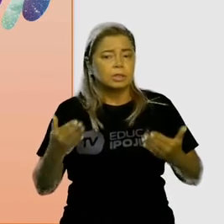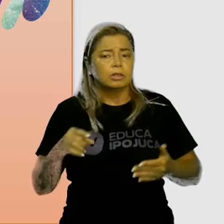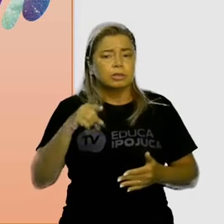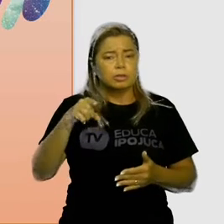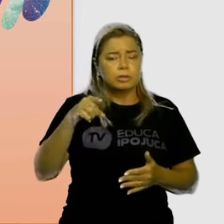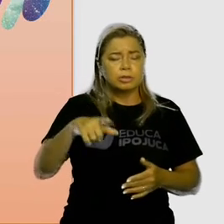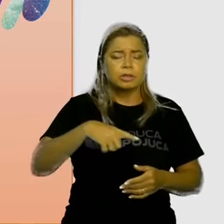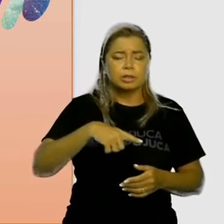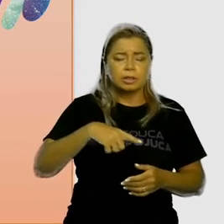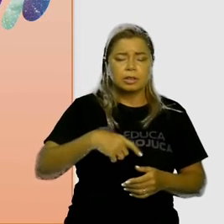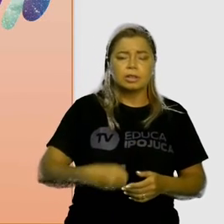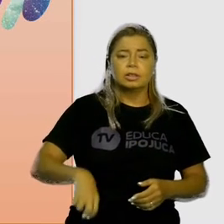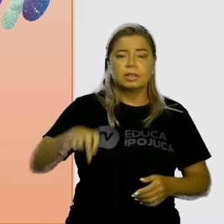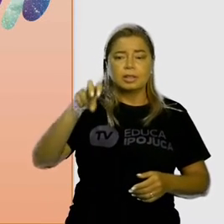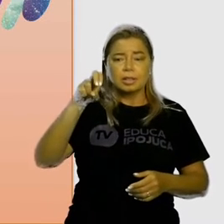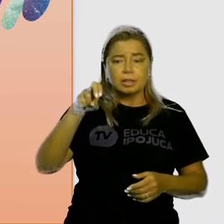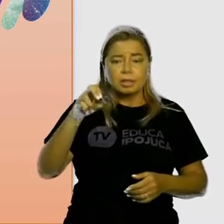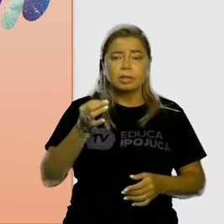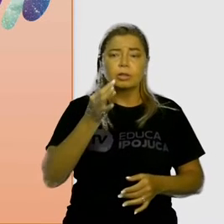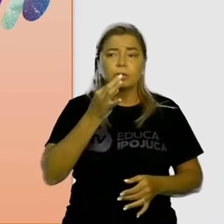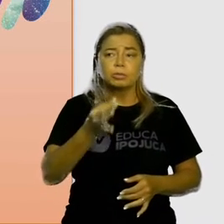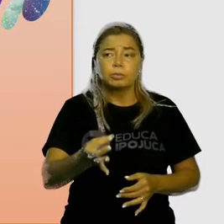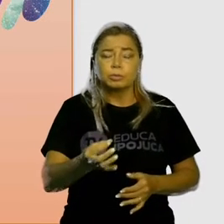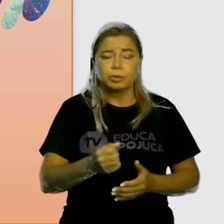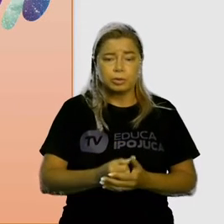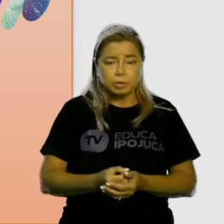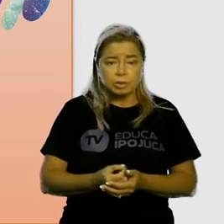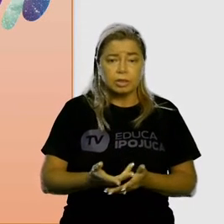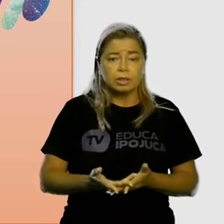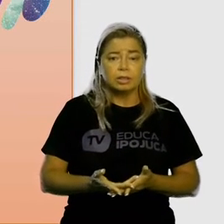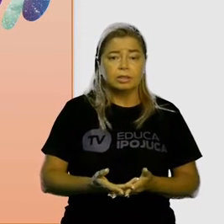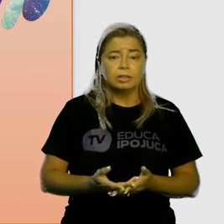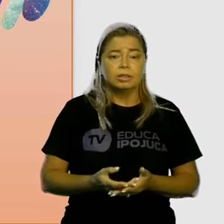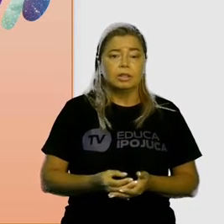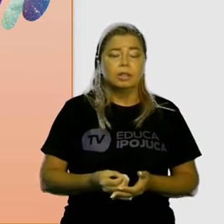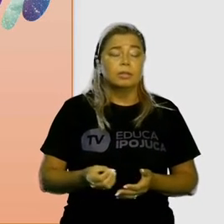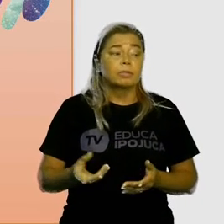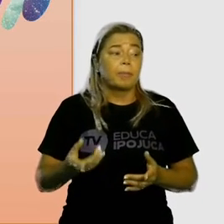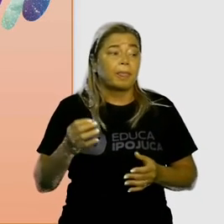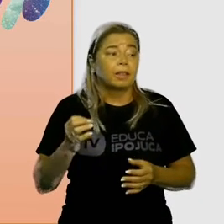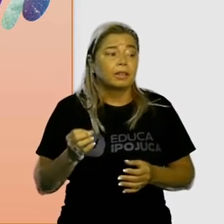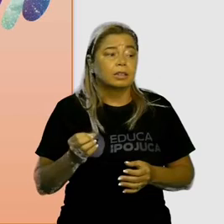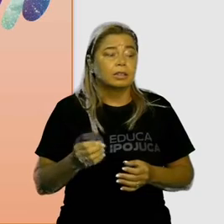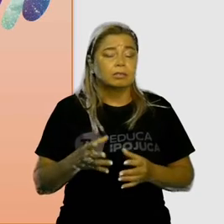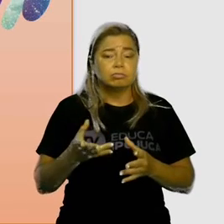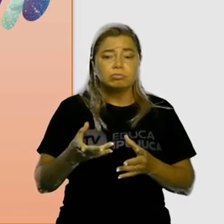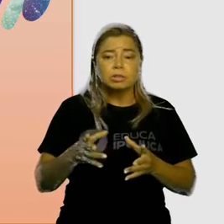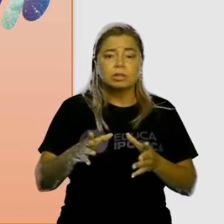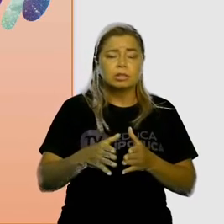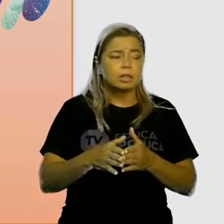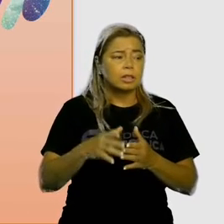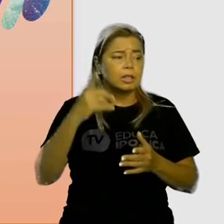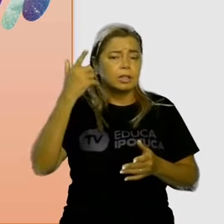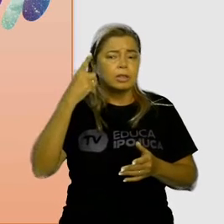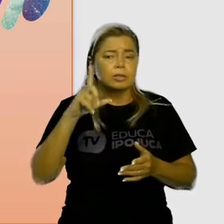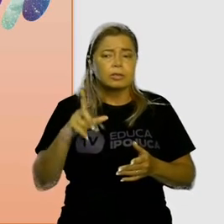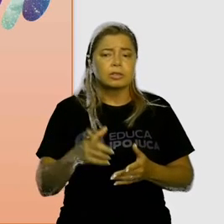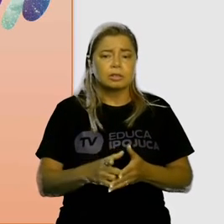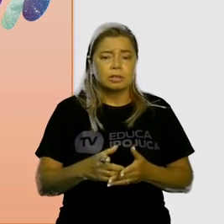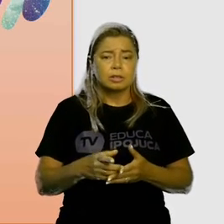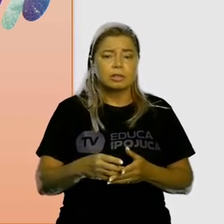era justamente a trilha, logo lá no início, cada um tinha a chance de encontrar